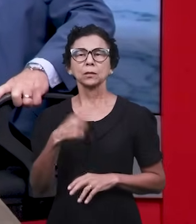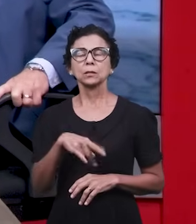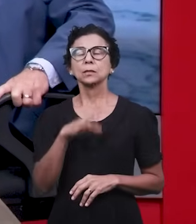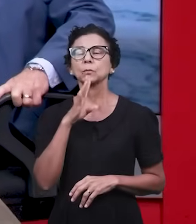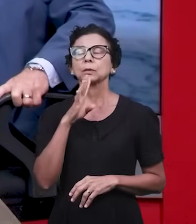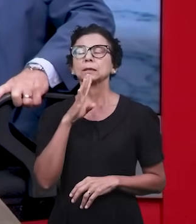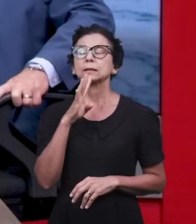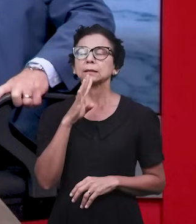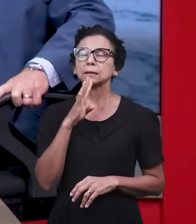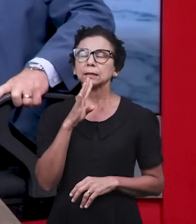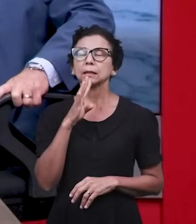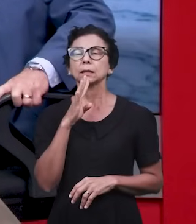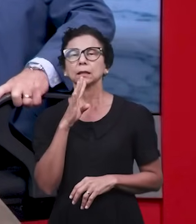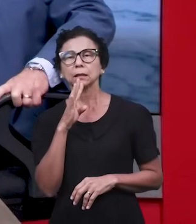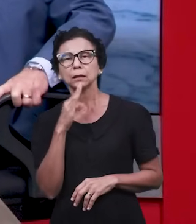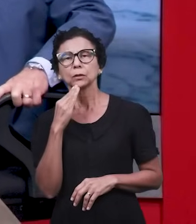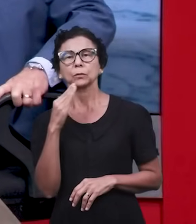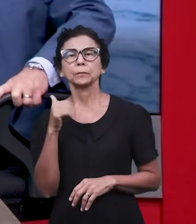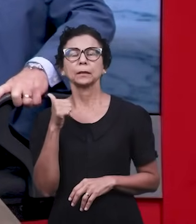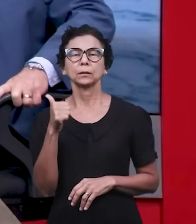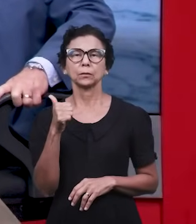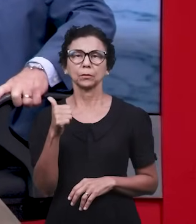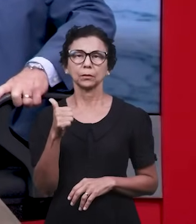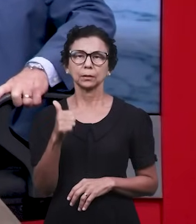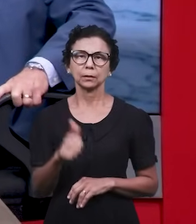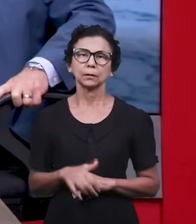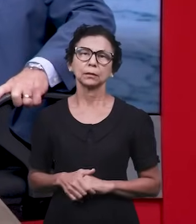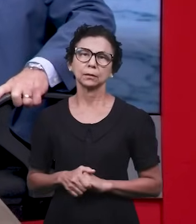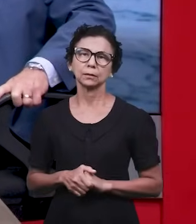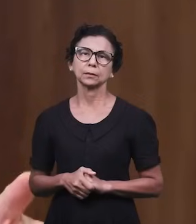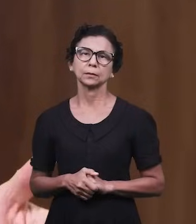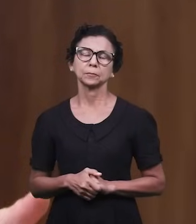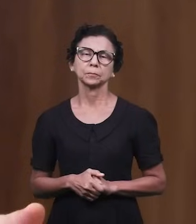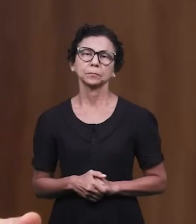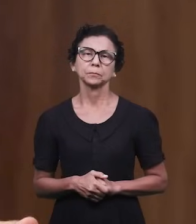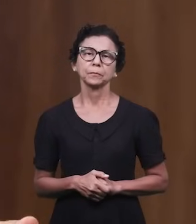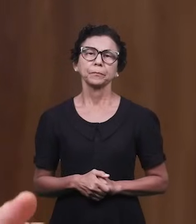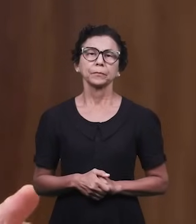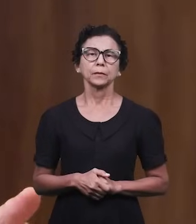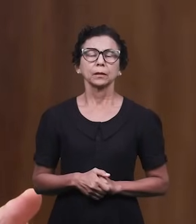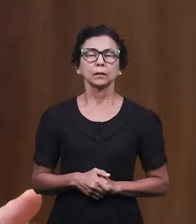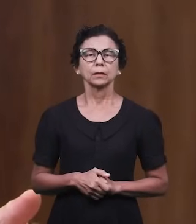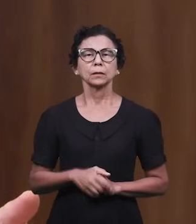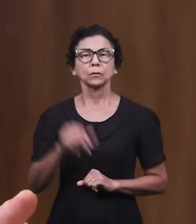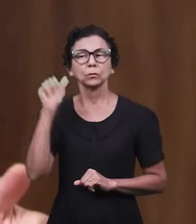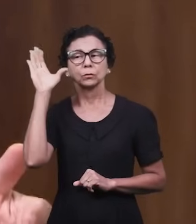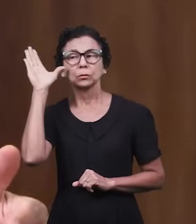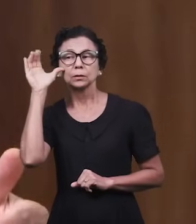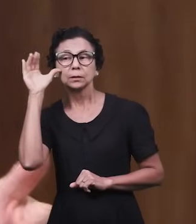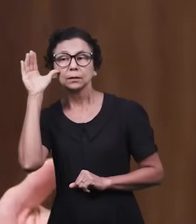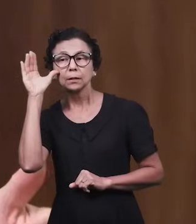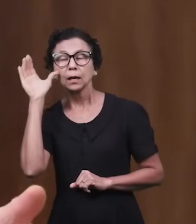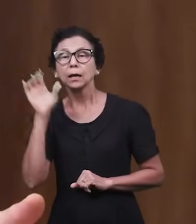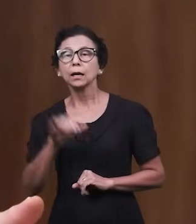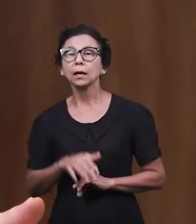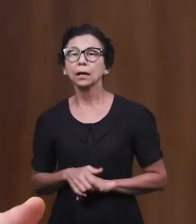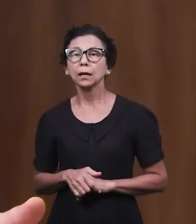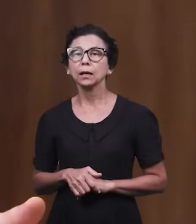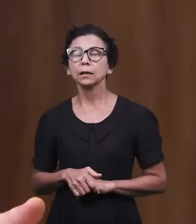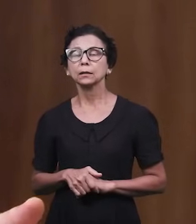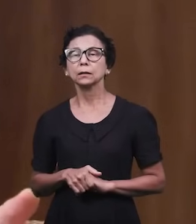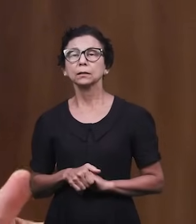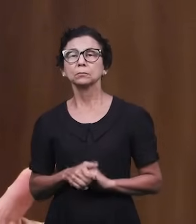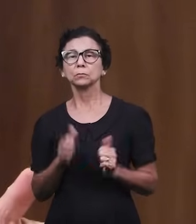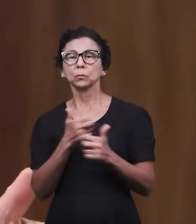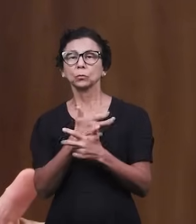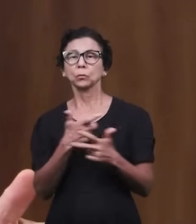feitas despertam conhecimento daquilo que as pessoas têm alguma curiosidade e querem saber alguma coisa a respeito da